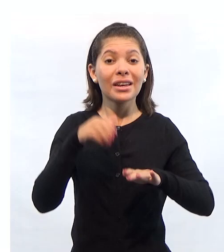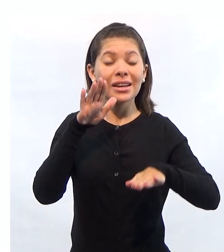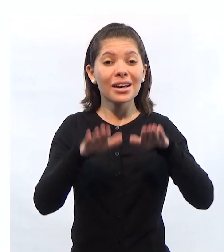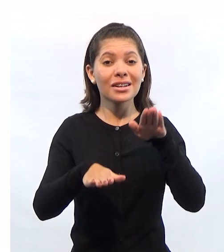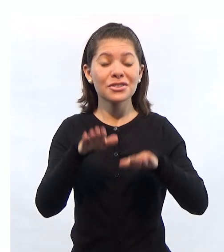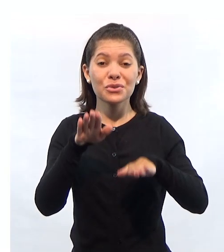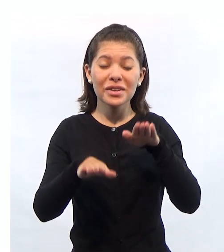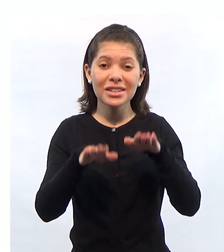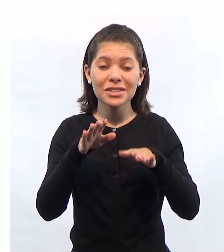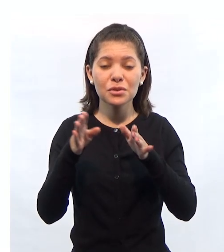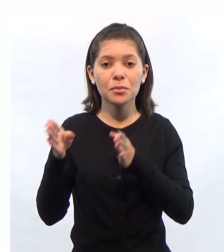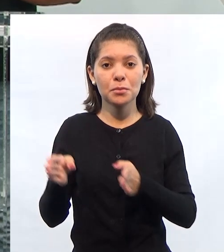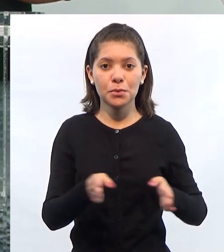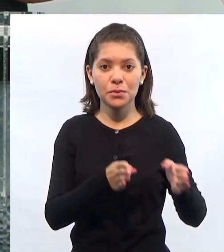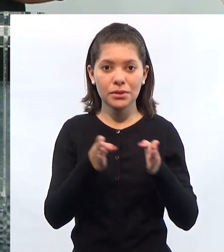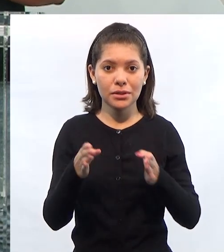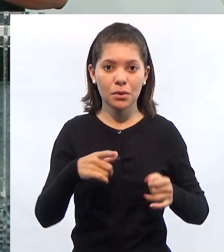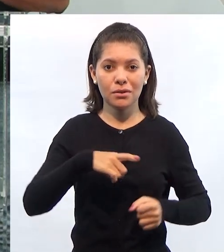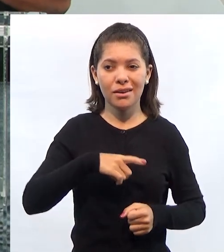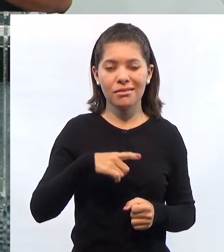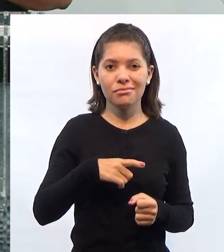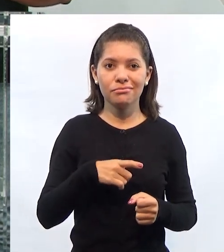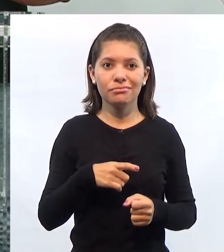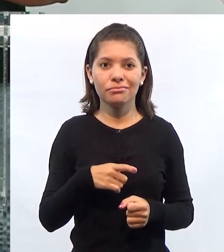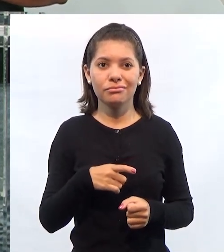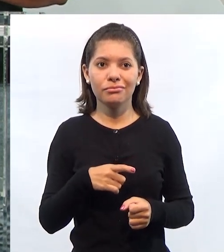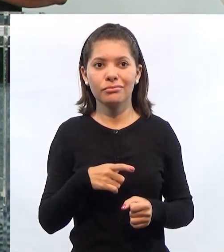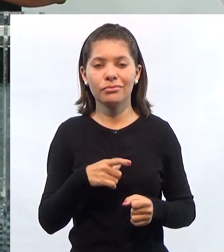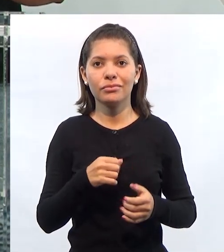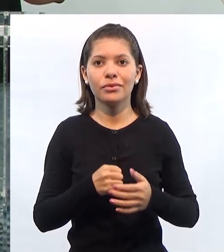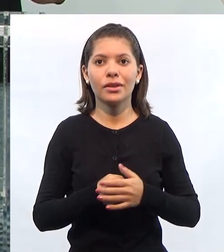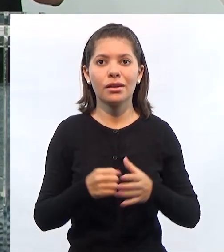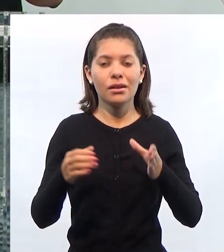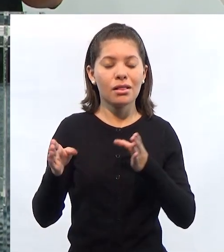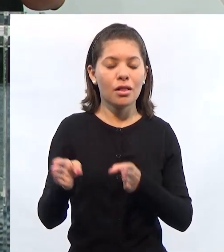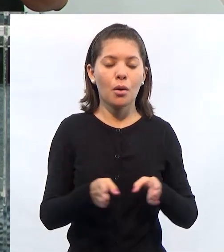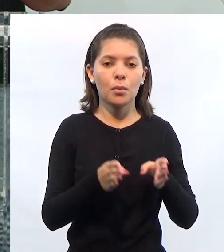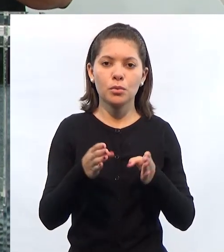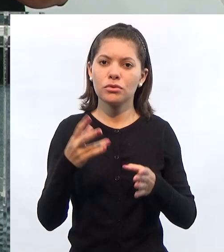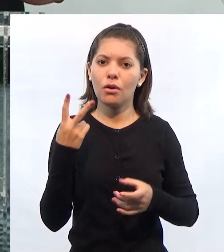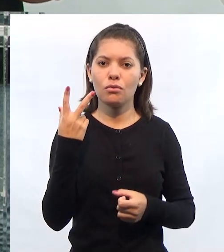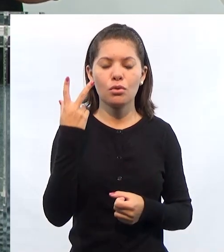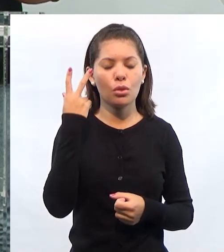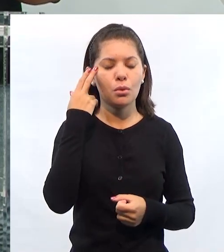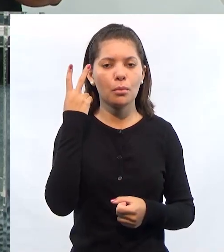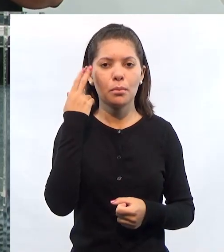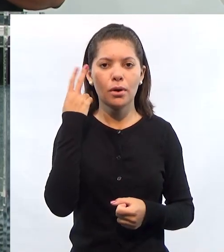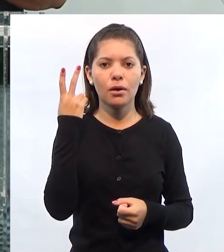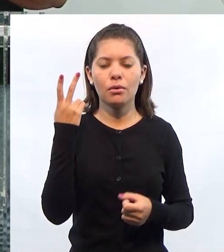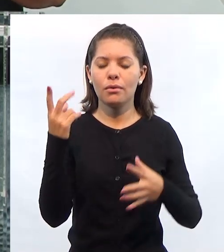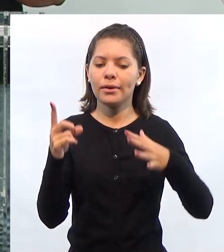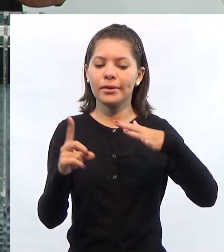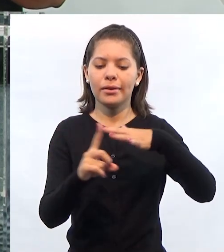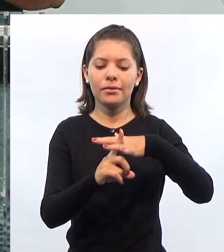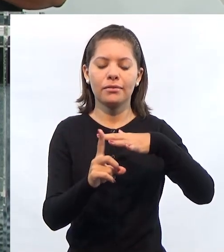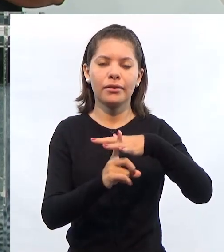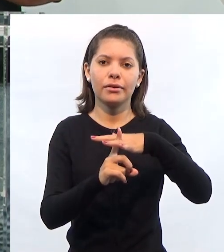Às vezes, numa produção, nós podemos ter alguma flutuação na produção normal, ou seja,